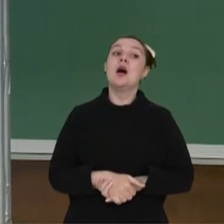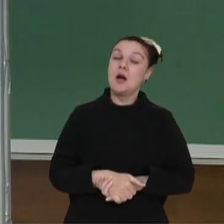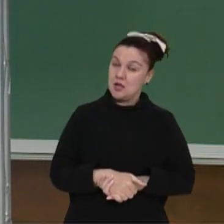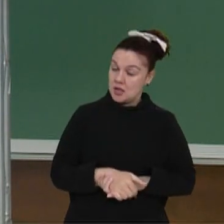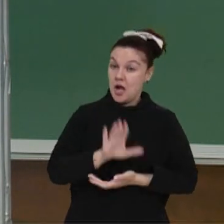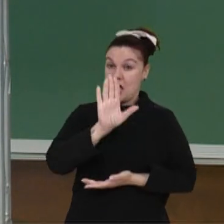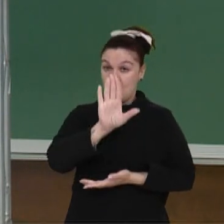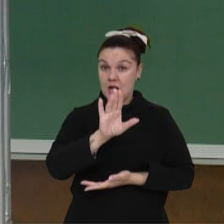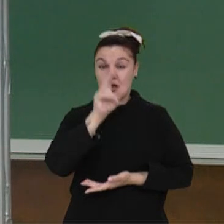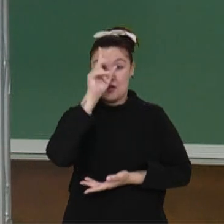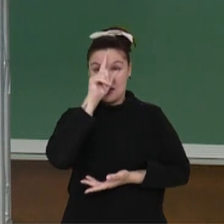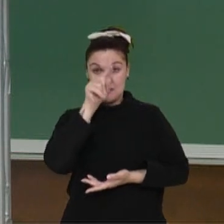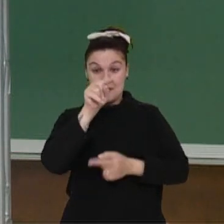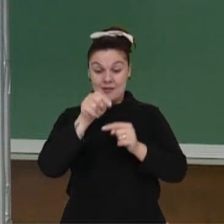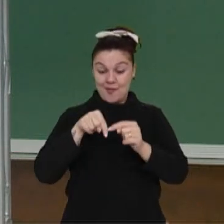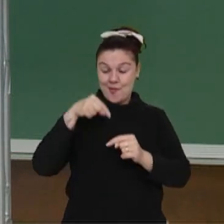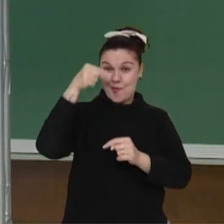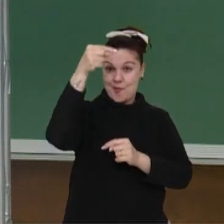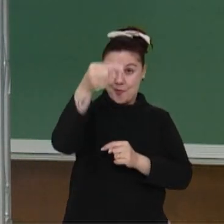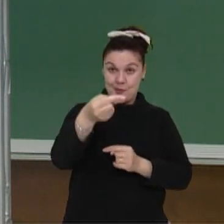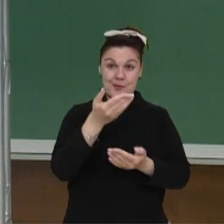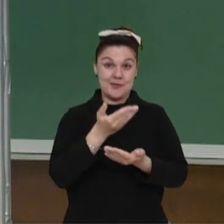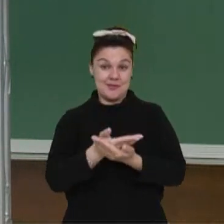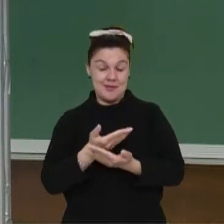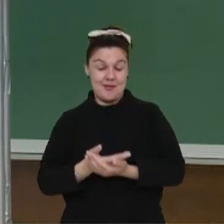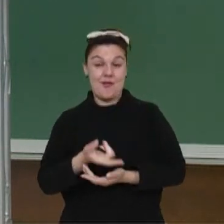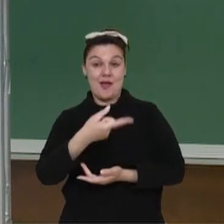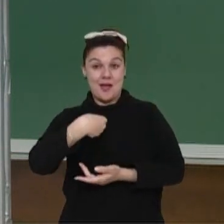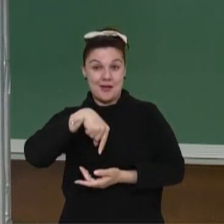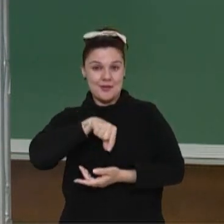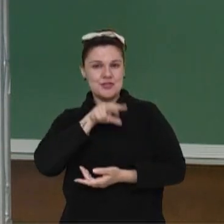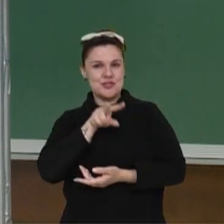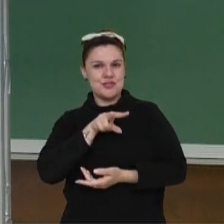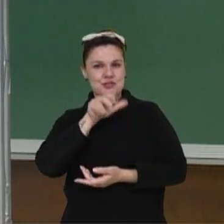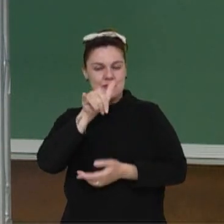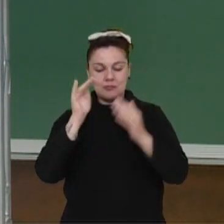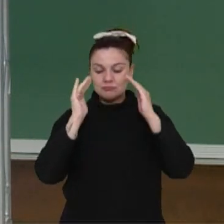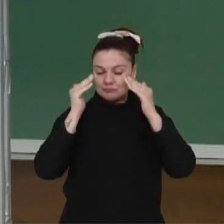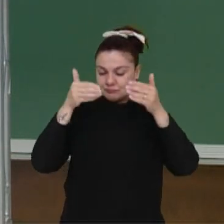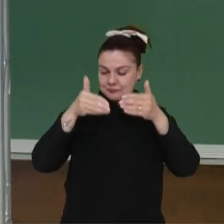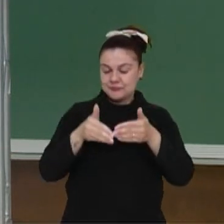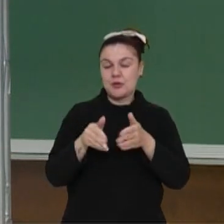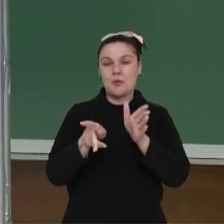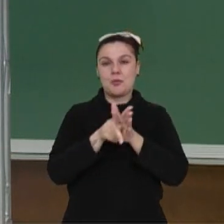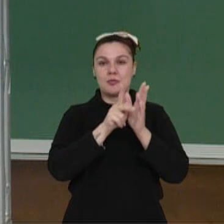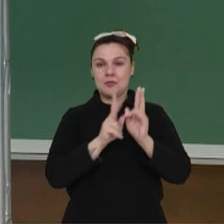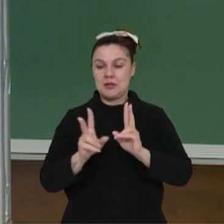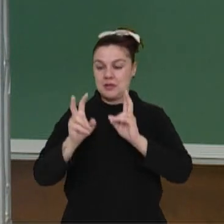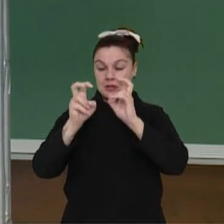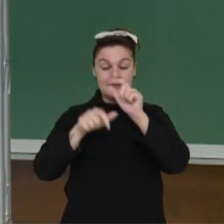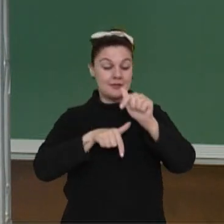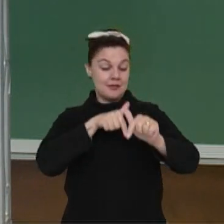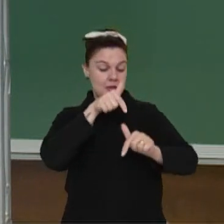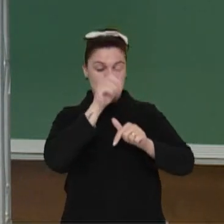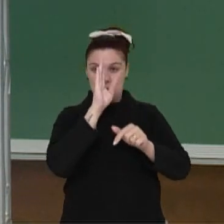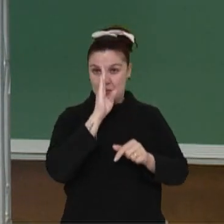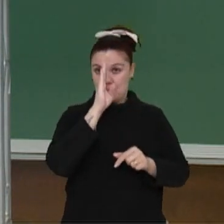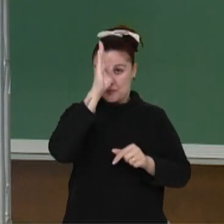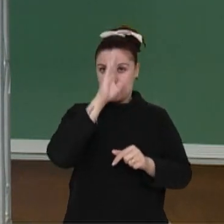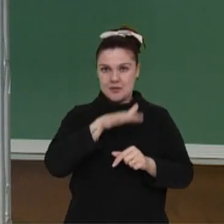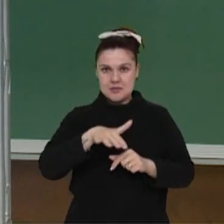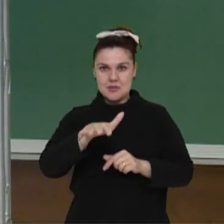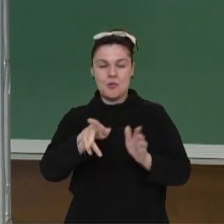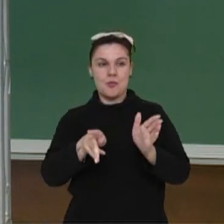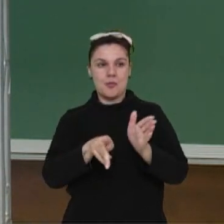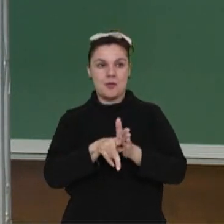para reforçar, na próxima aula e nas próximas, a gente vai se aprofundar nessa temática do trabalho, principalmente ali